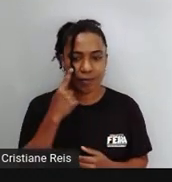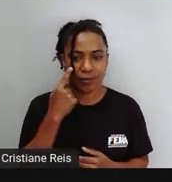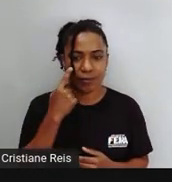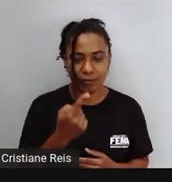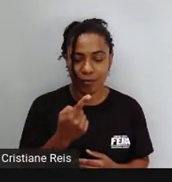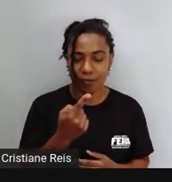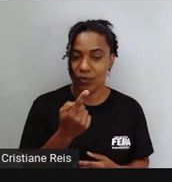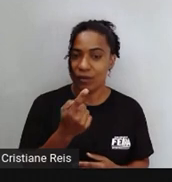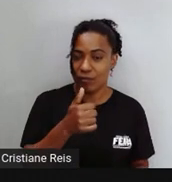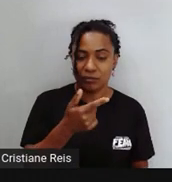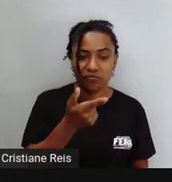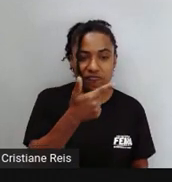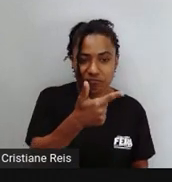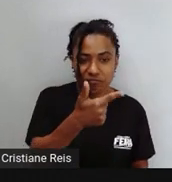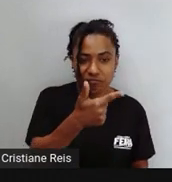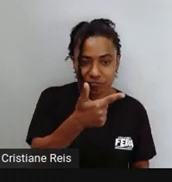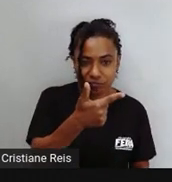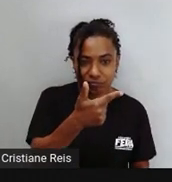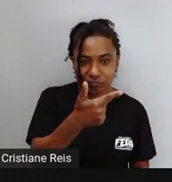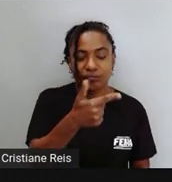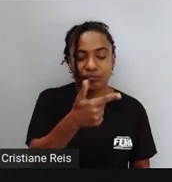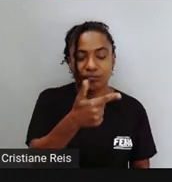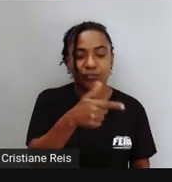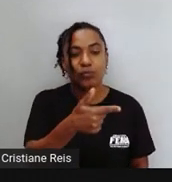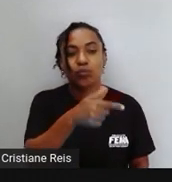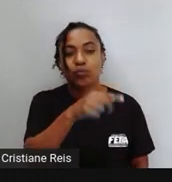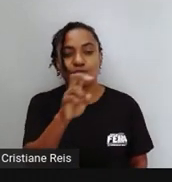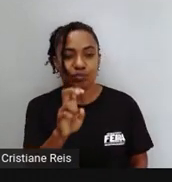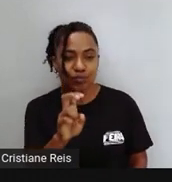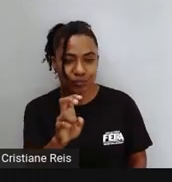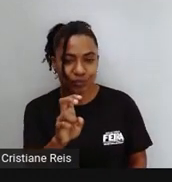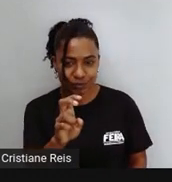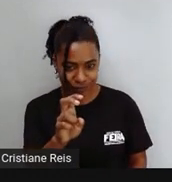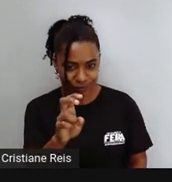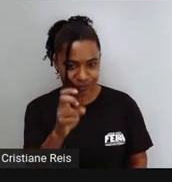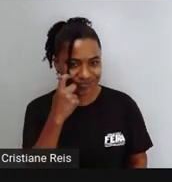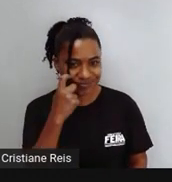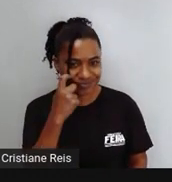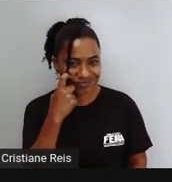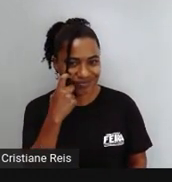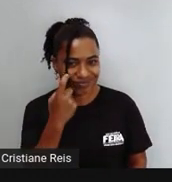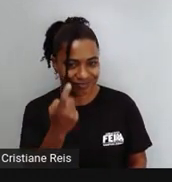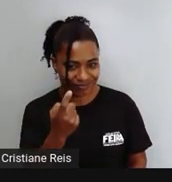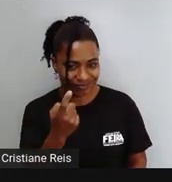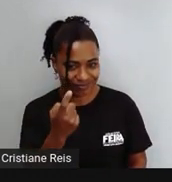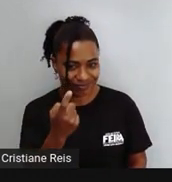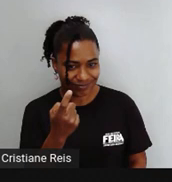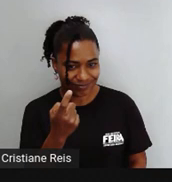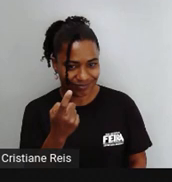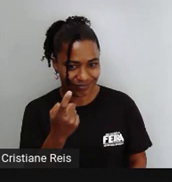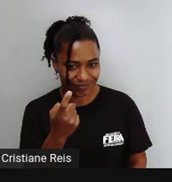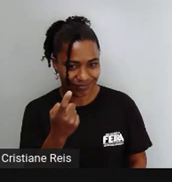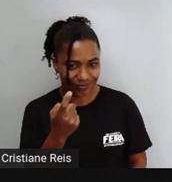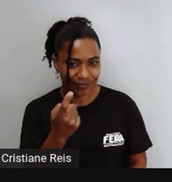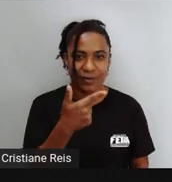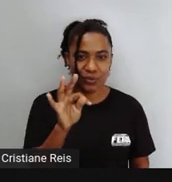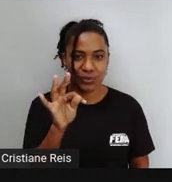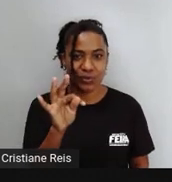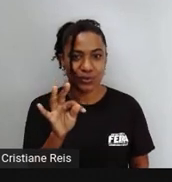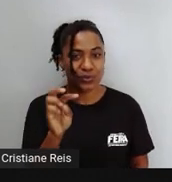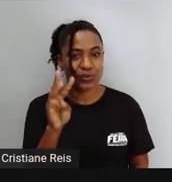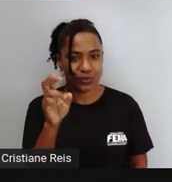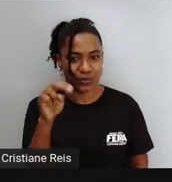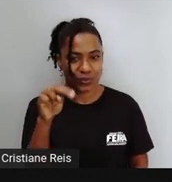dezena, seguido de hífen, e logo depois a unidade. Então, 21, 21,